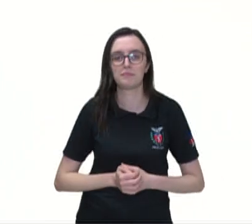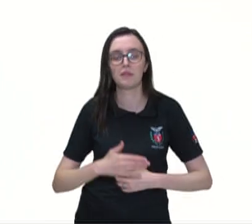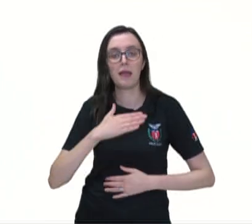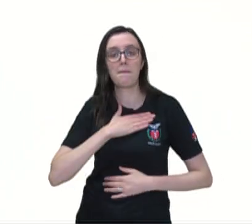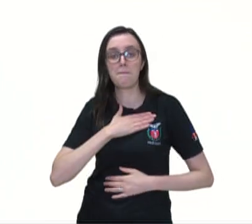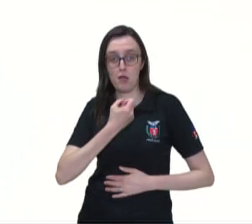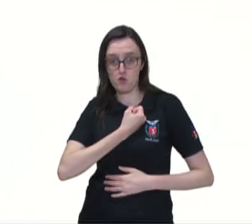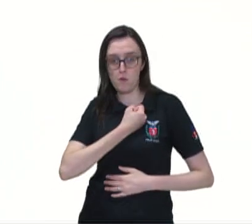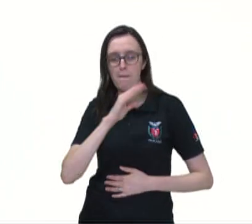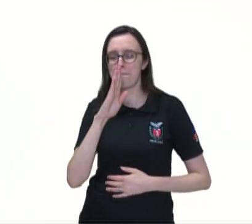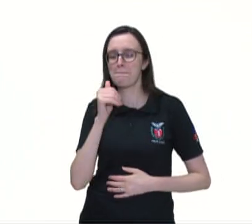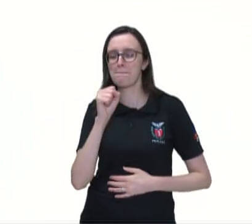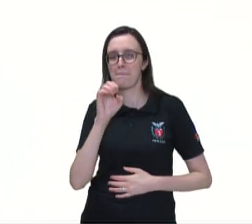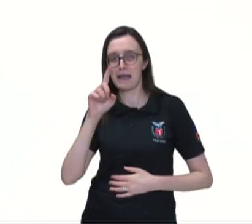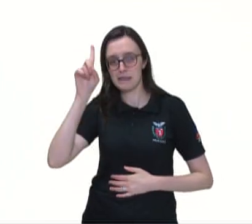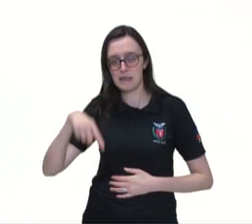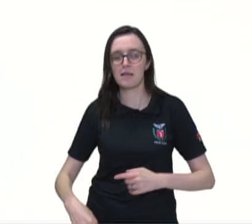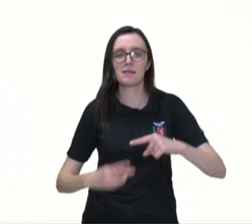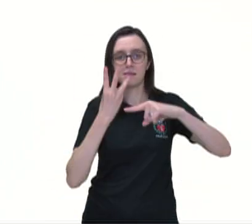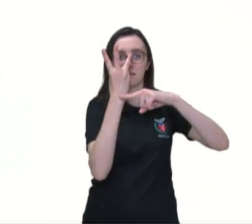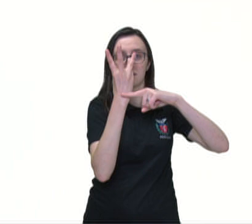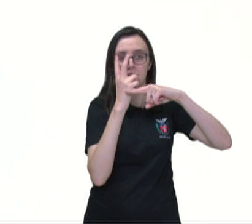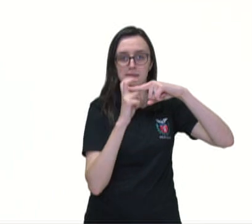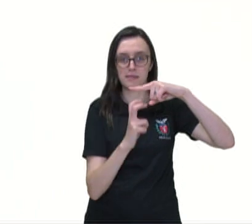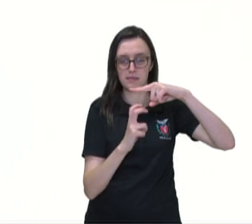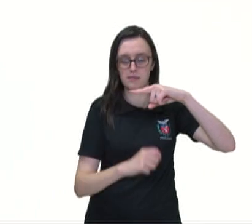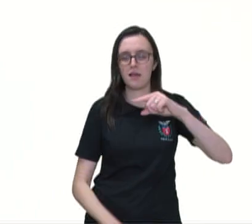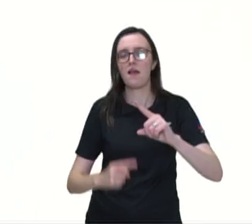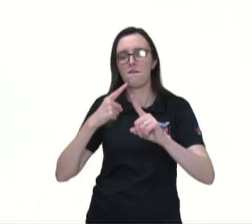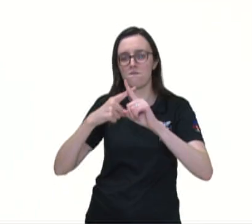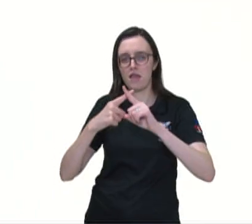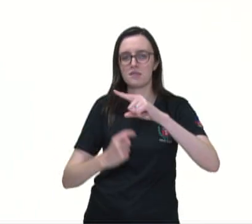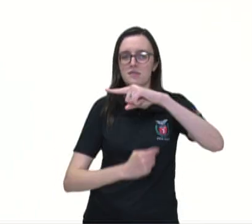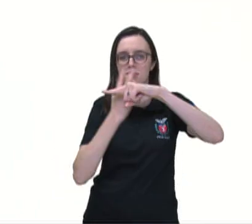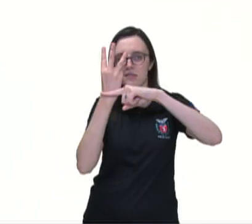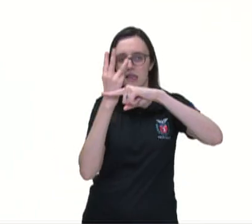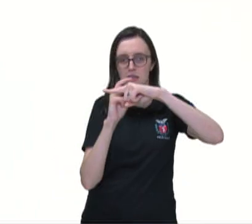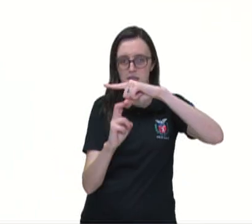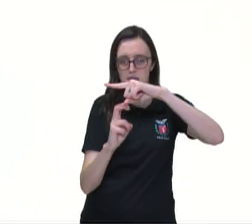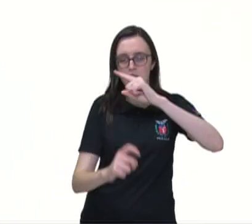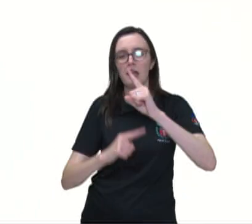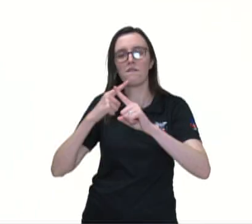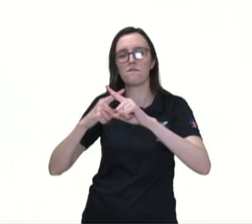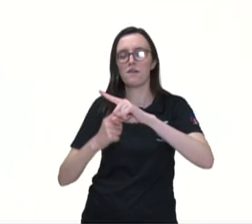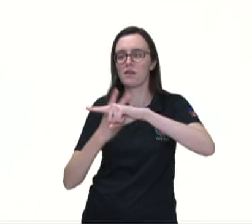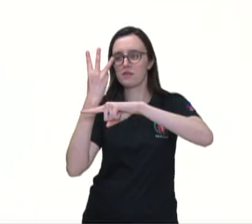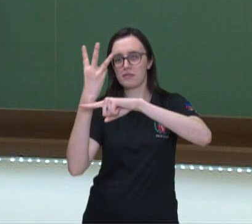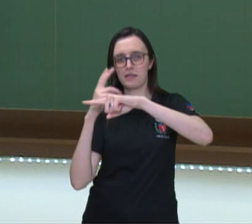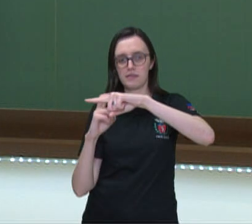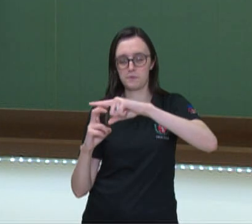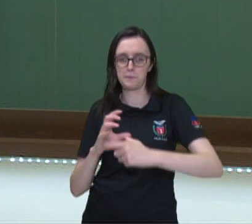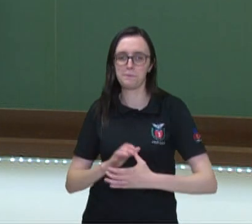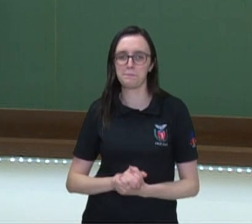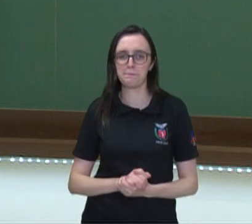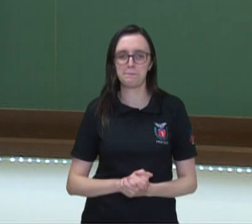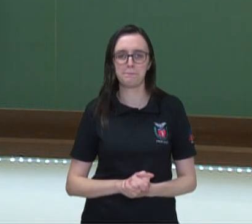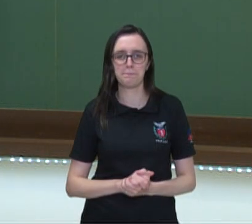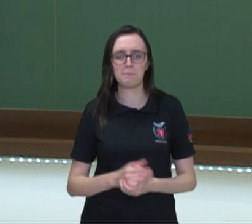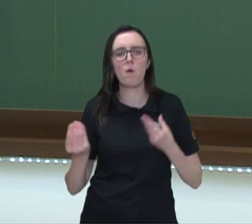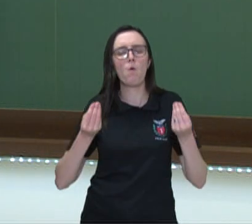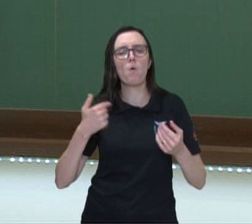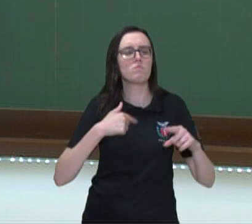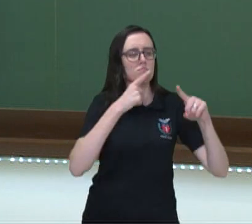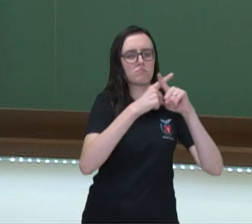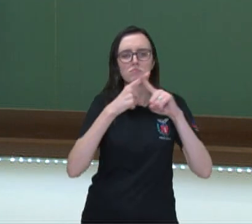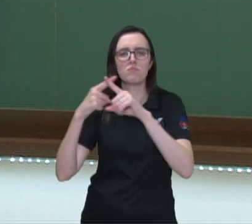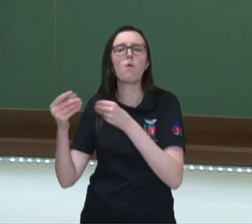base é 3 quintos. Então eu vou repetir. 3 quintos vezes 3 quintos vezes 3 quintos. Como é que eu